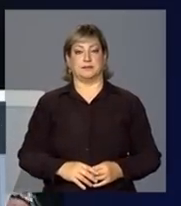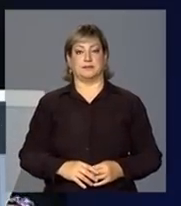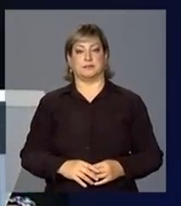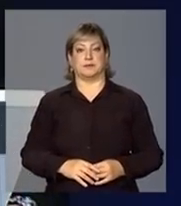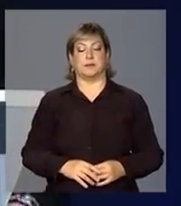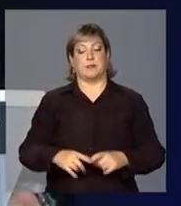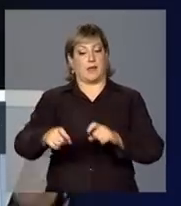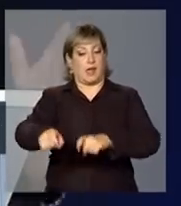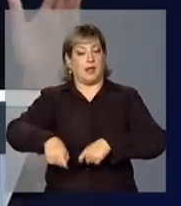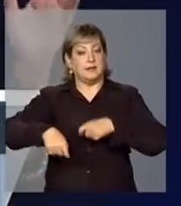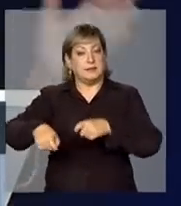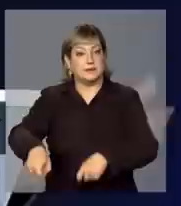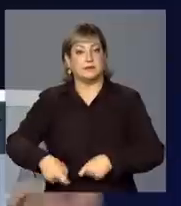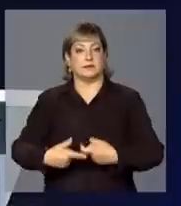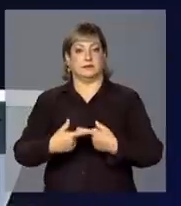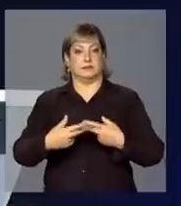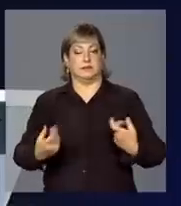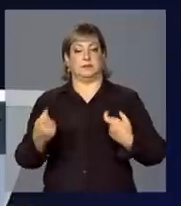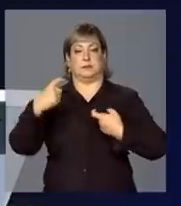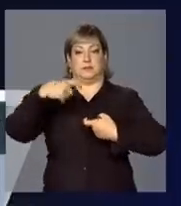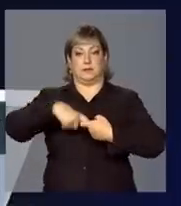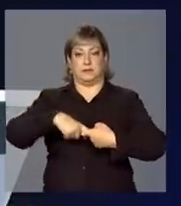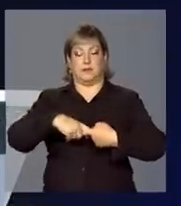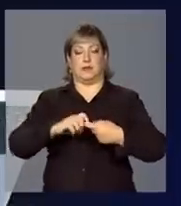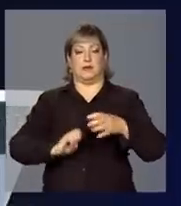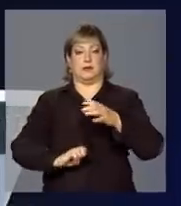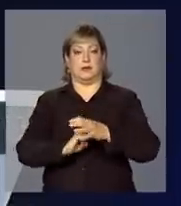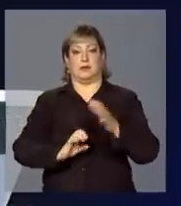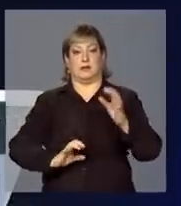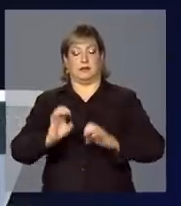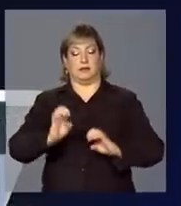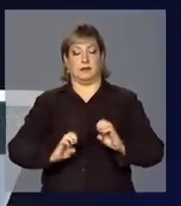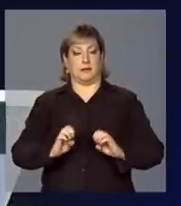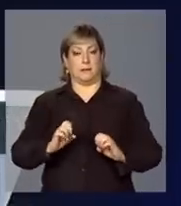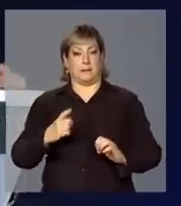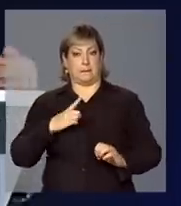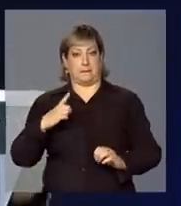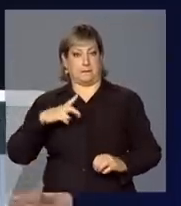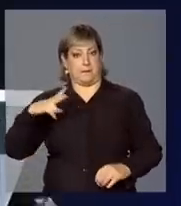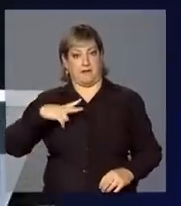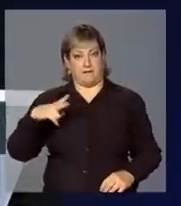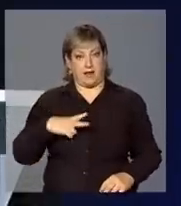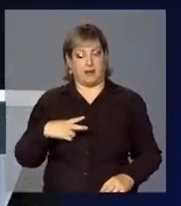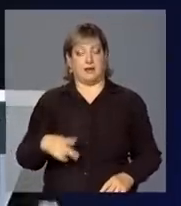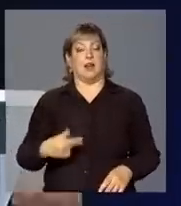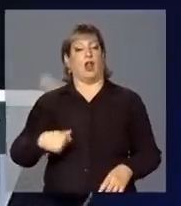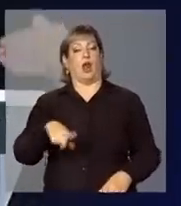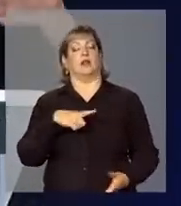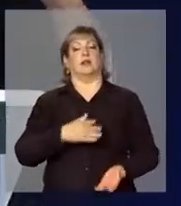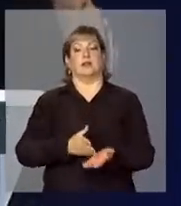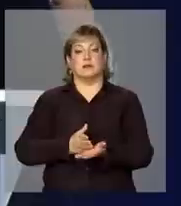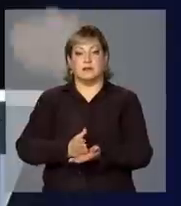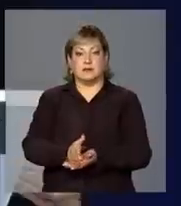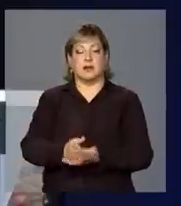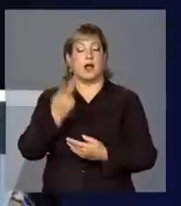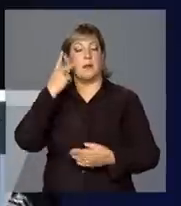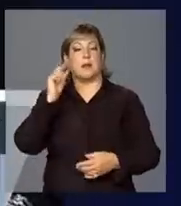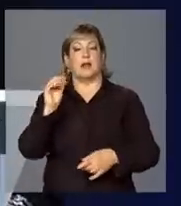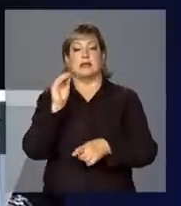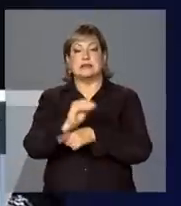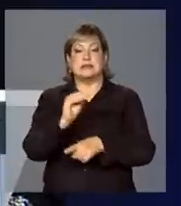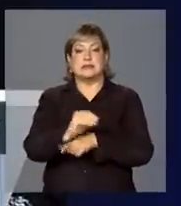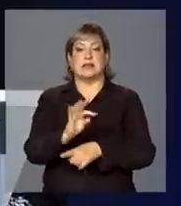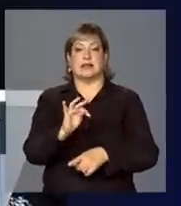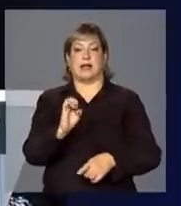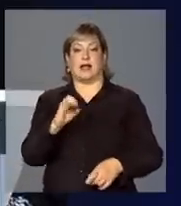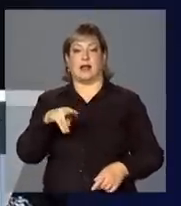assim como na área agrícola, em parceria com entidades privadas, nós estamos caminhando para assistência